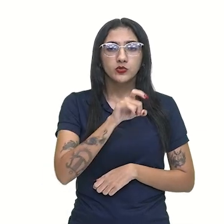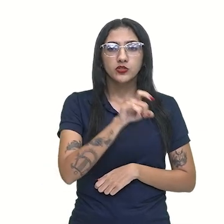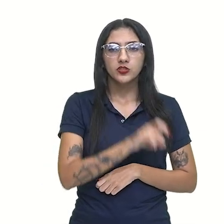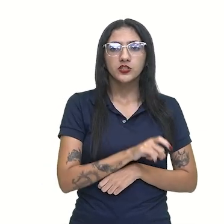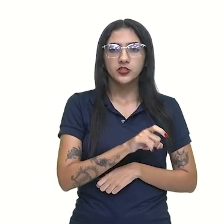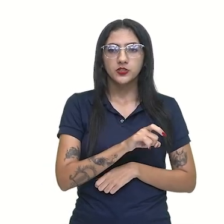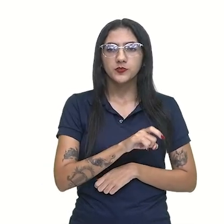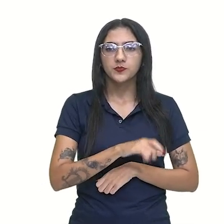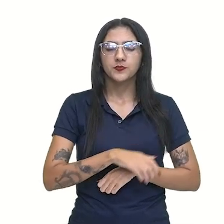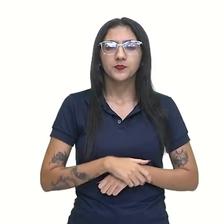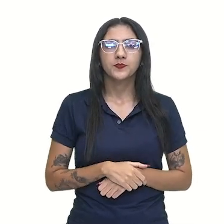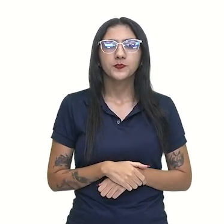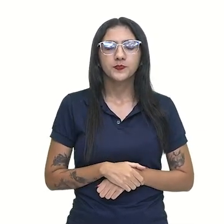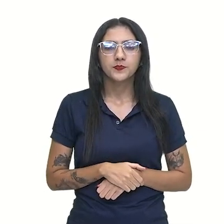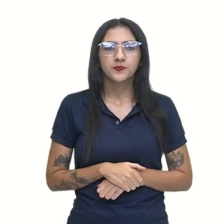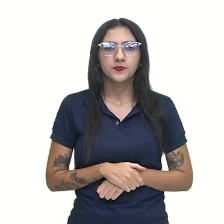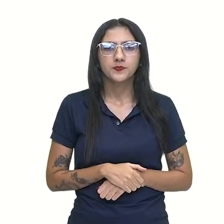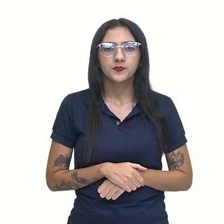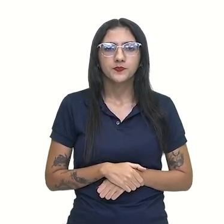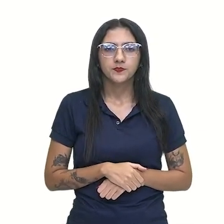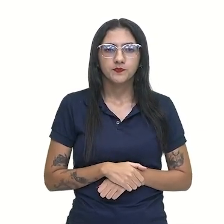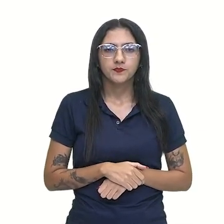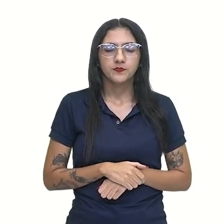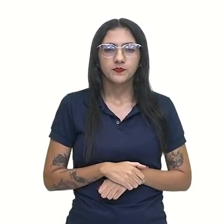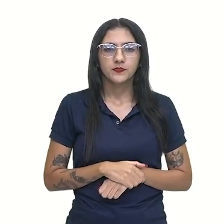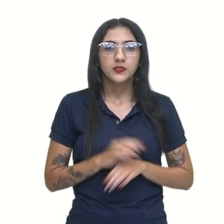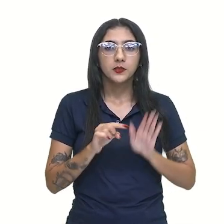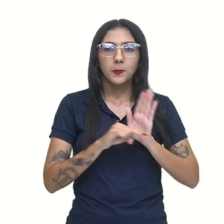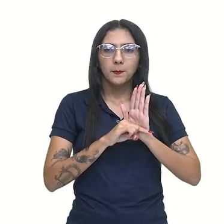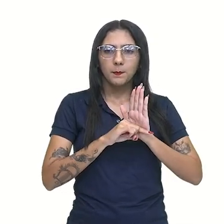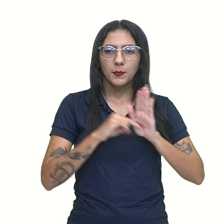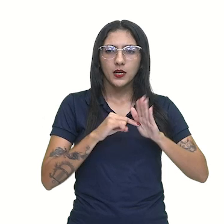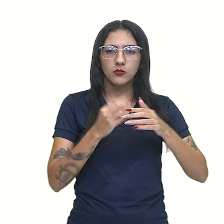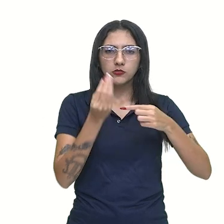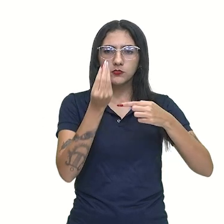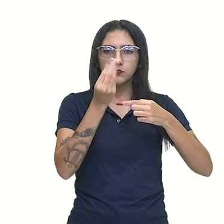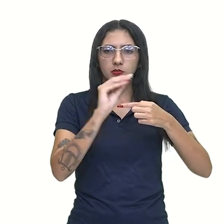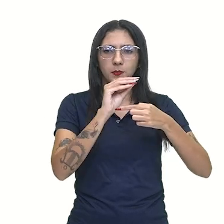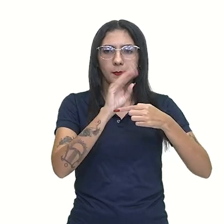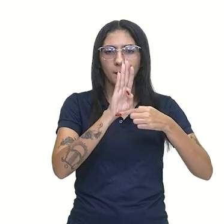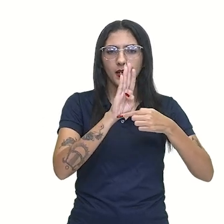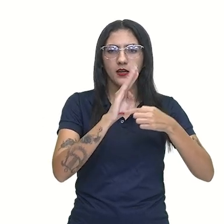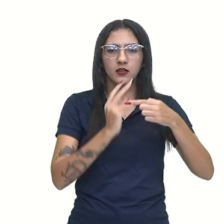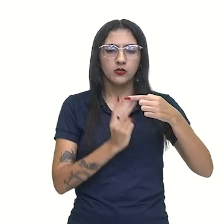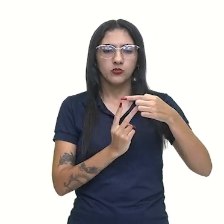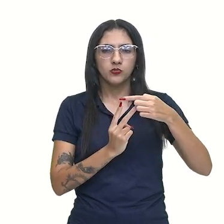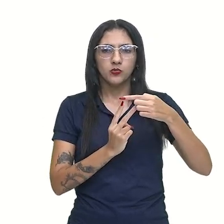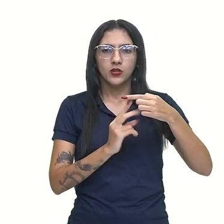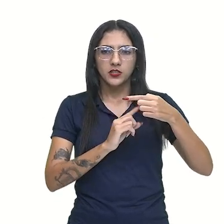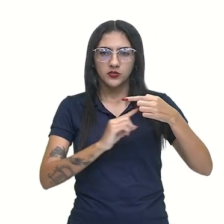vértice, então, vai ser menos B sobre 2 vezes o A.